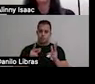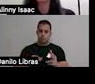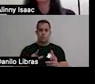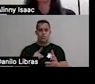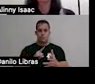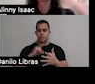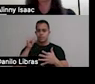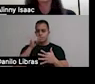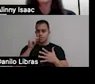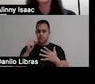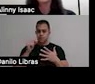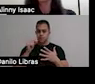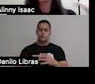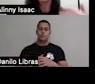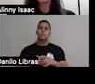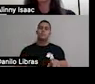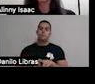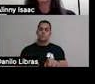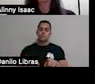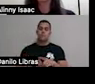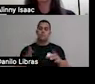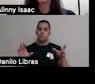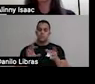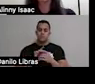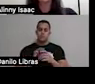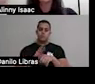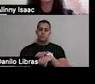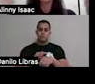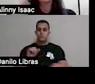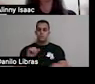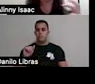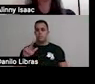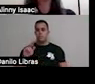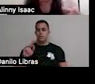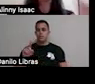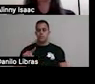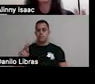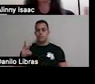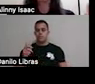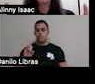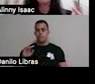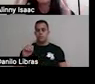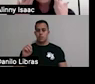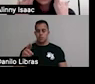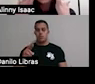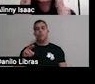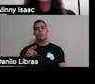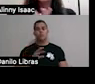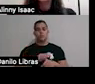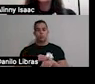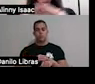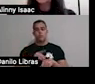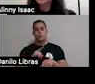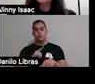fatores neurotróficos, os quais também se associam com a doença de Alzheimer. Então, essas doenças, elas, de certa maneira, conversam um pouco.